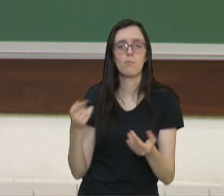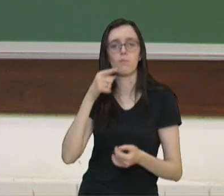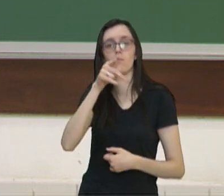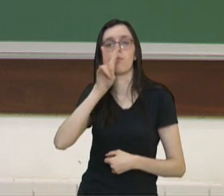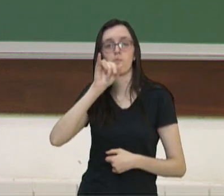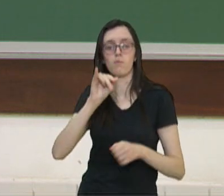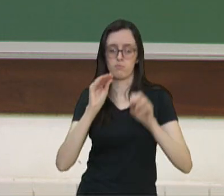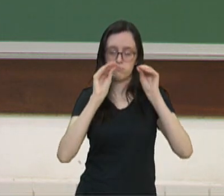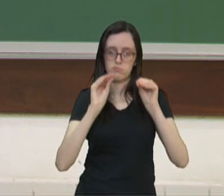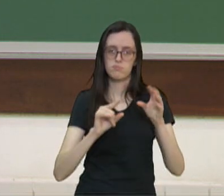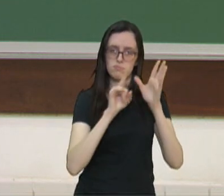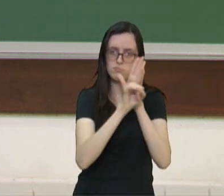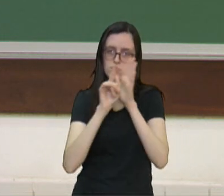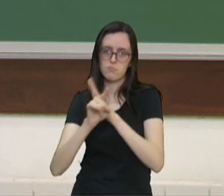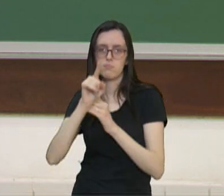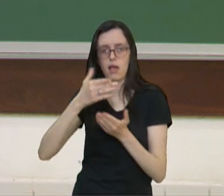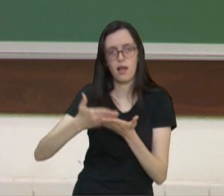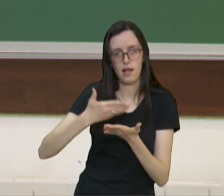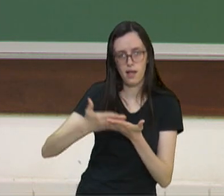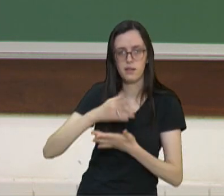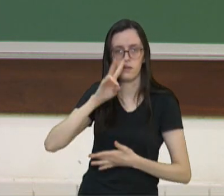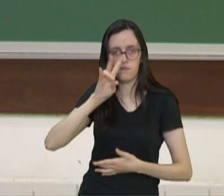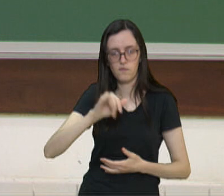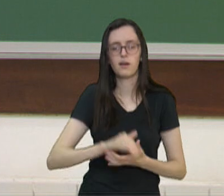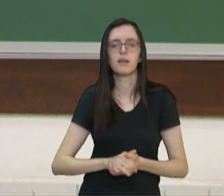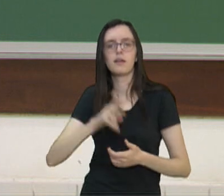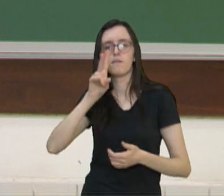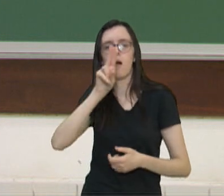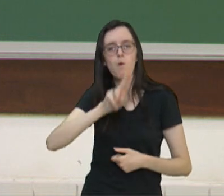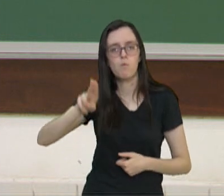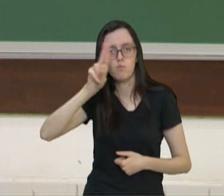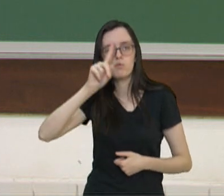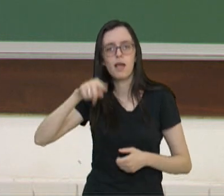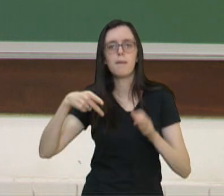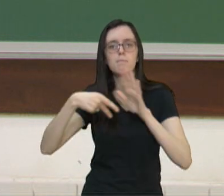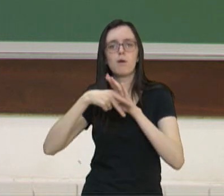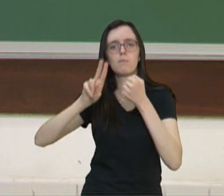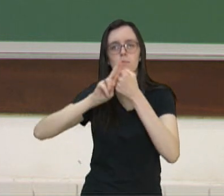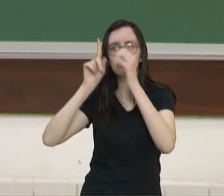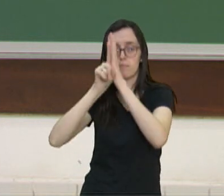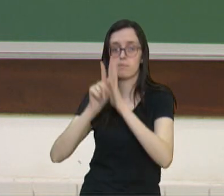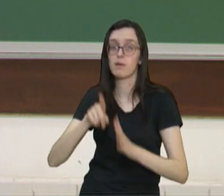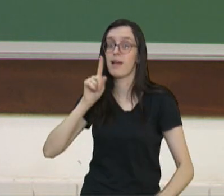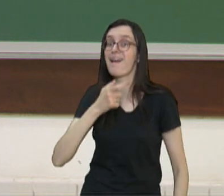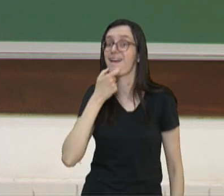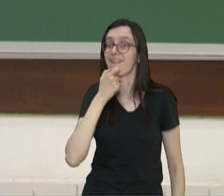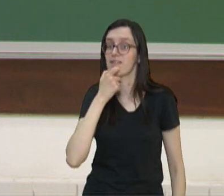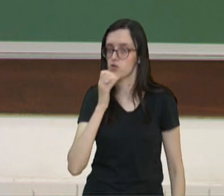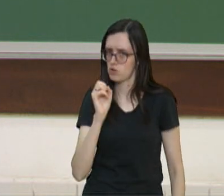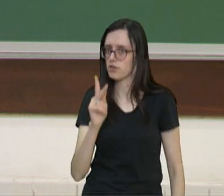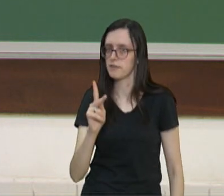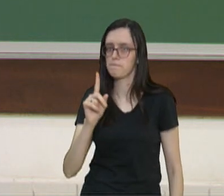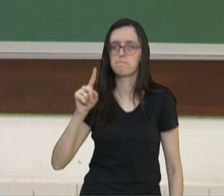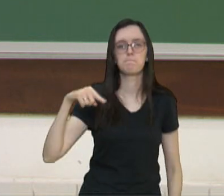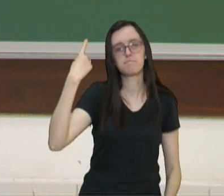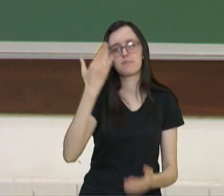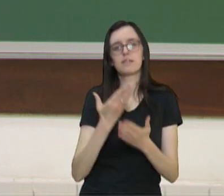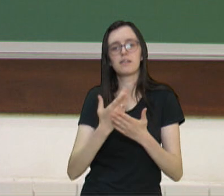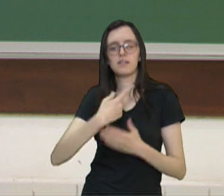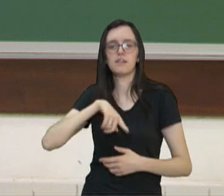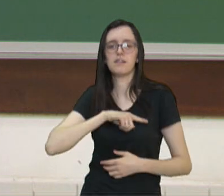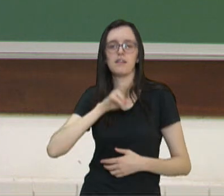vai montar essas perguntas no seu caderno usando esses pronomes interrogativos em inglês, certo? Na próxima